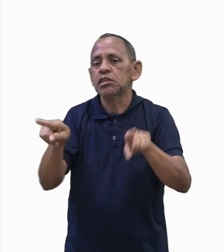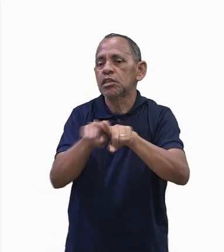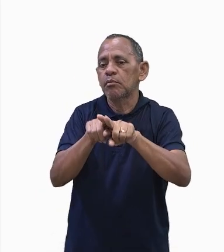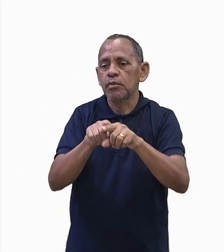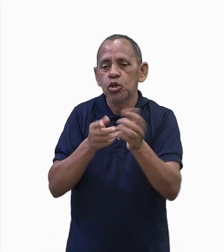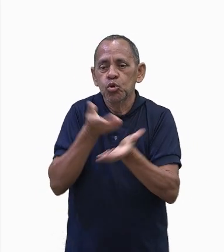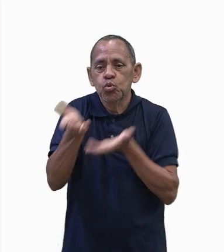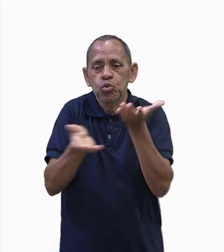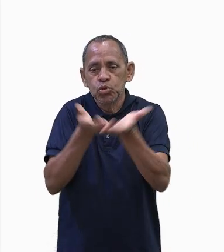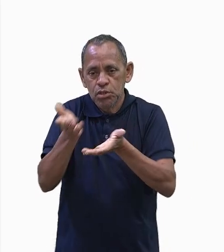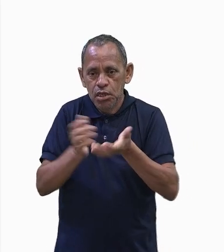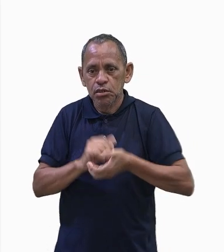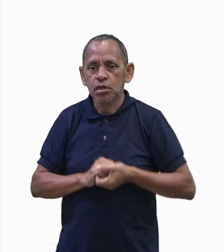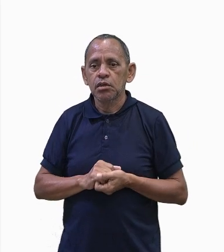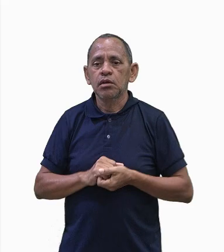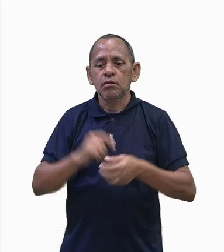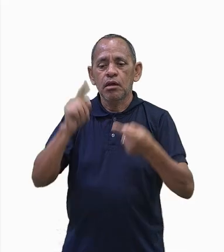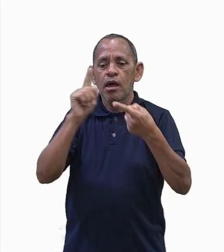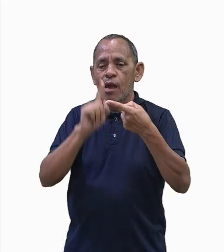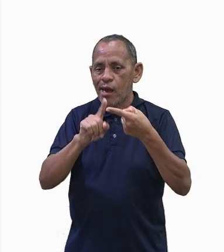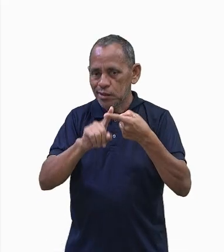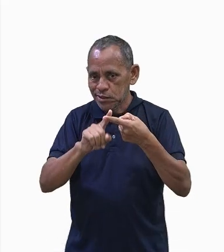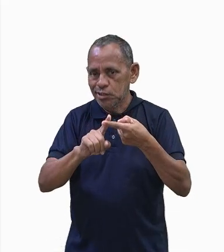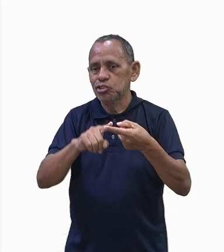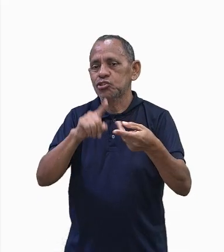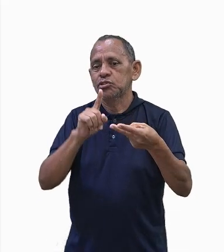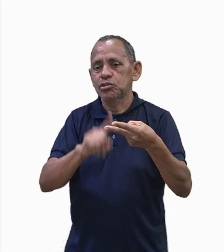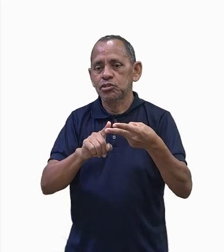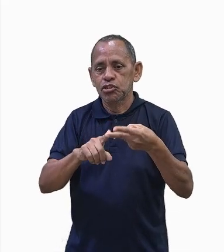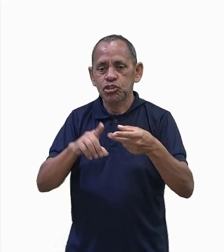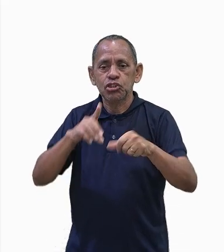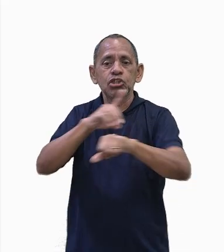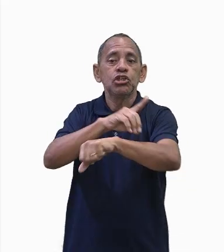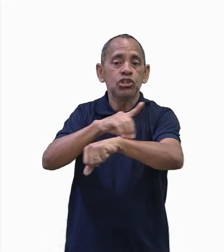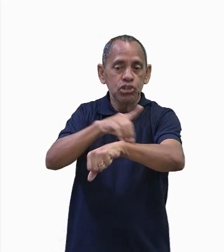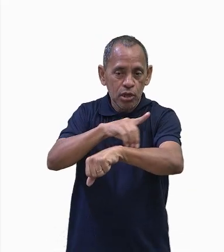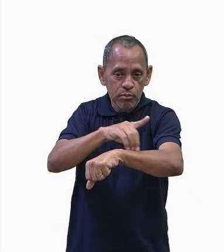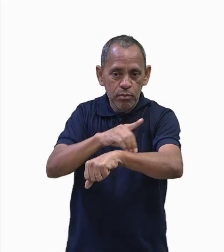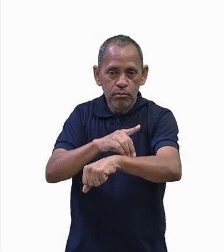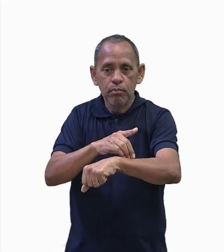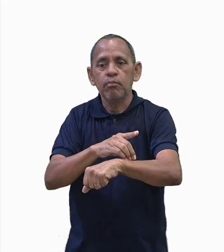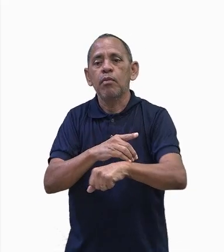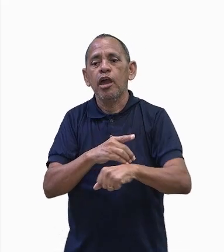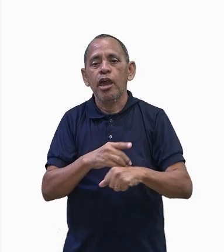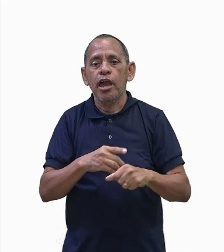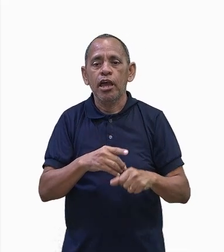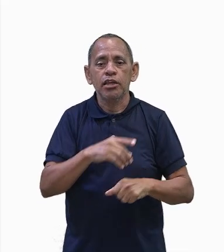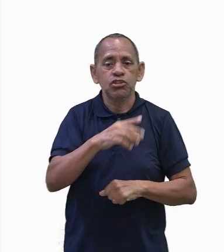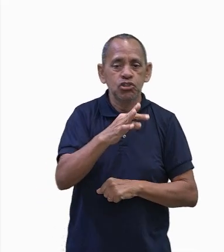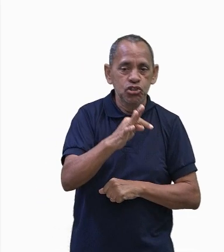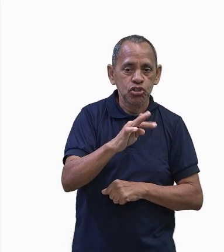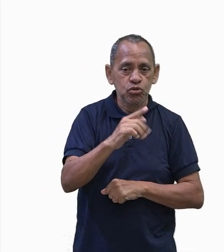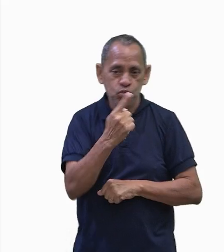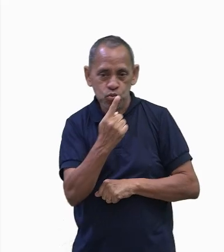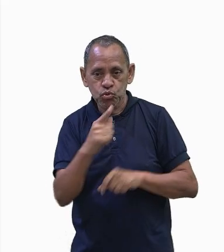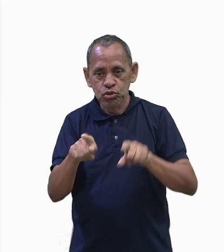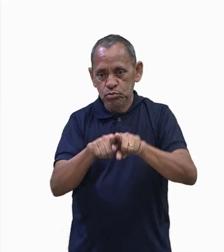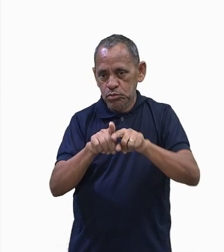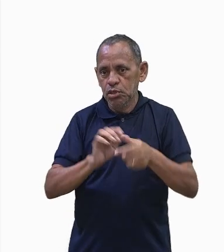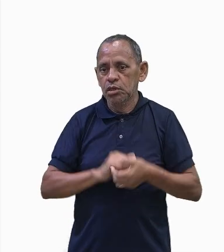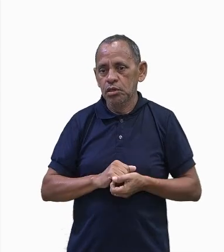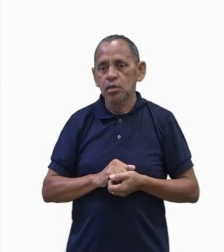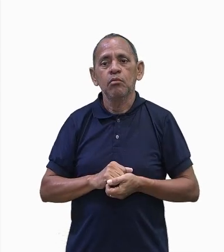doenças autoimunes, como artrite reumatoide, diabetes tipo 1, podem ser tratadas com a terapia